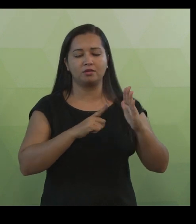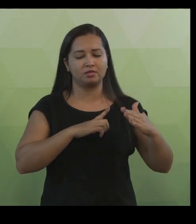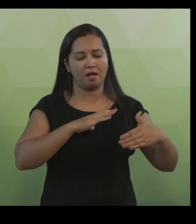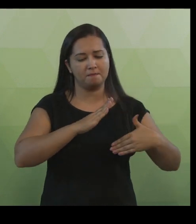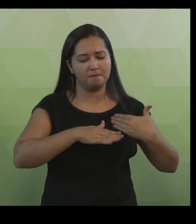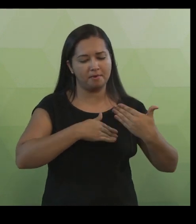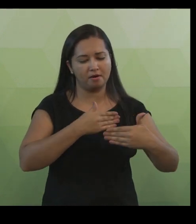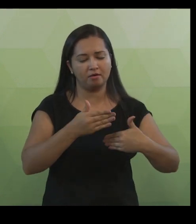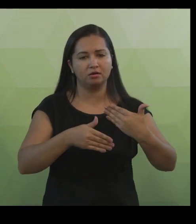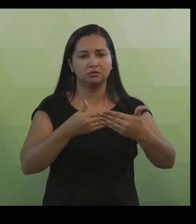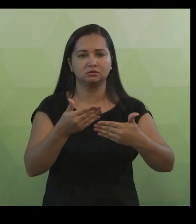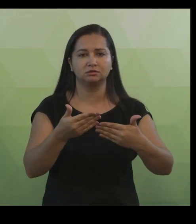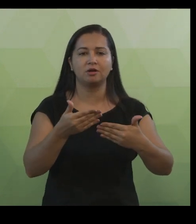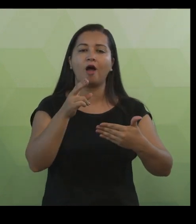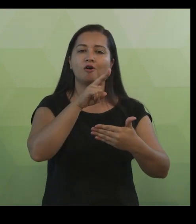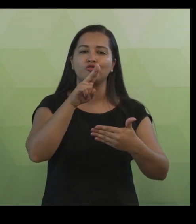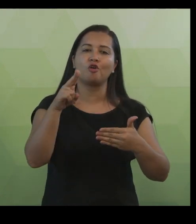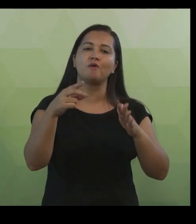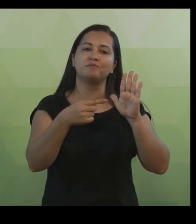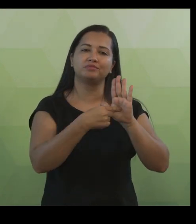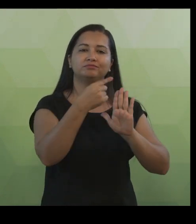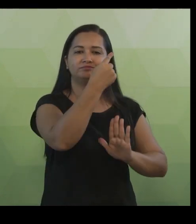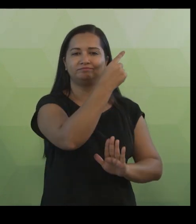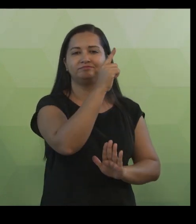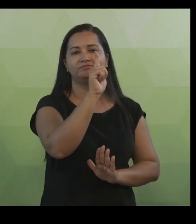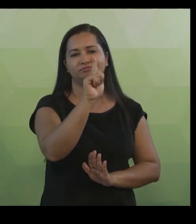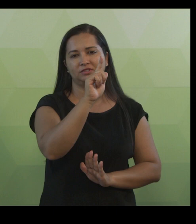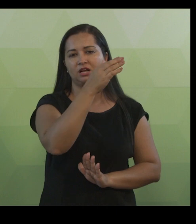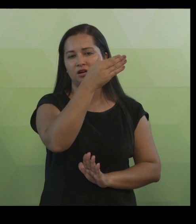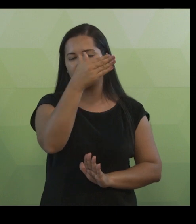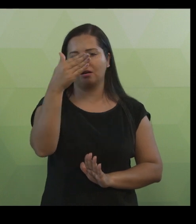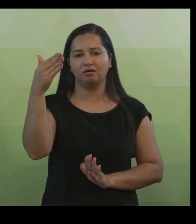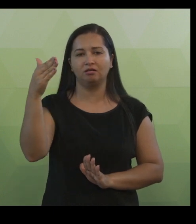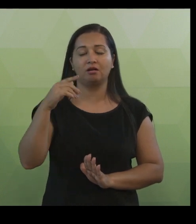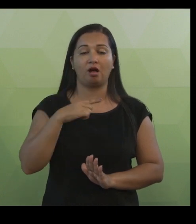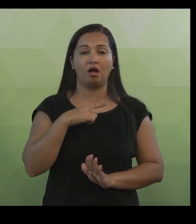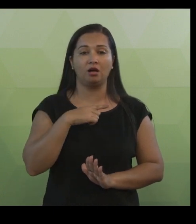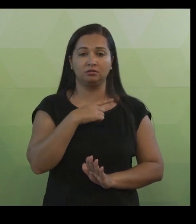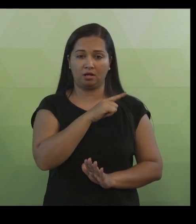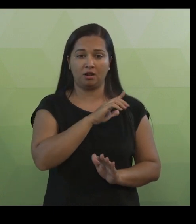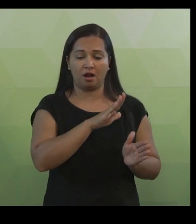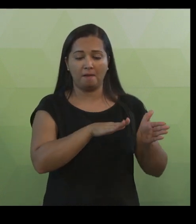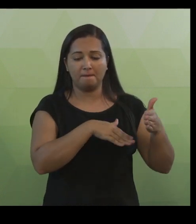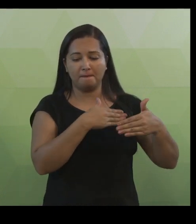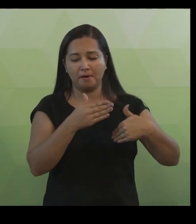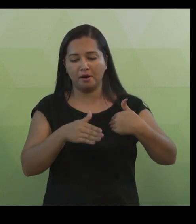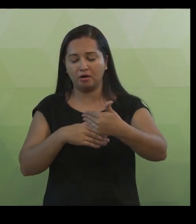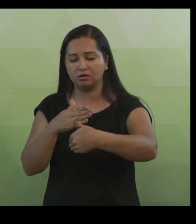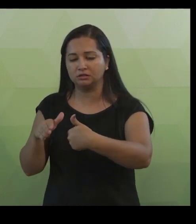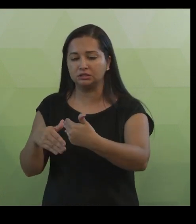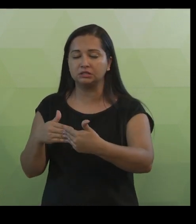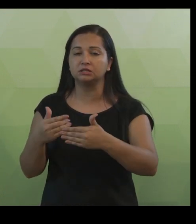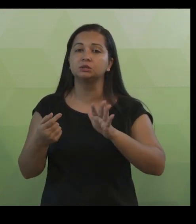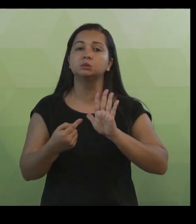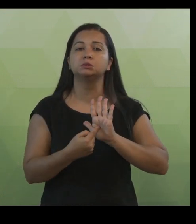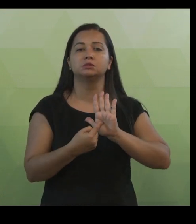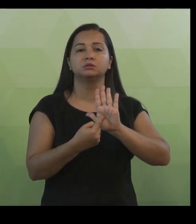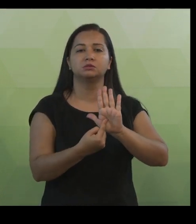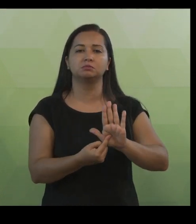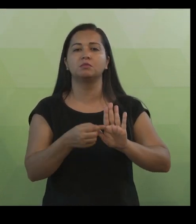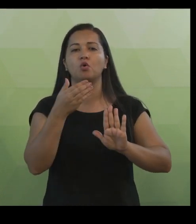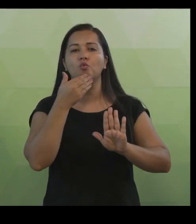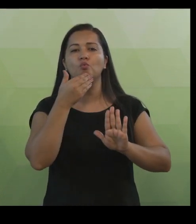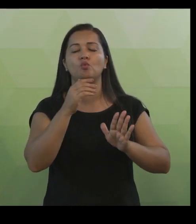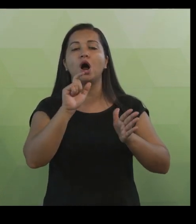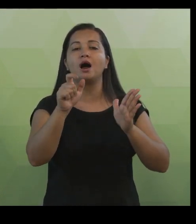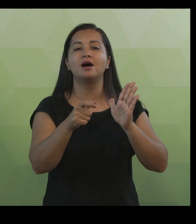ela é suportada pelo processo denominado Garbage Collection. Basicamente, Esse processo ele monitora